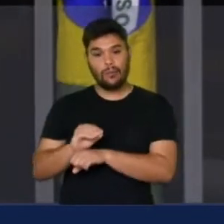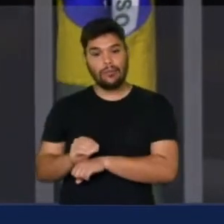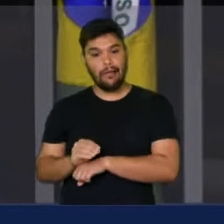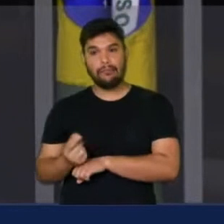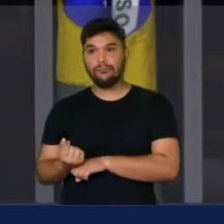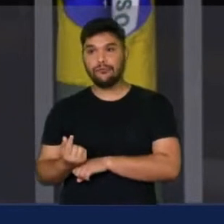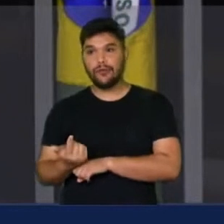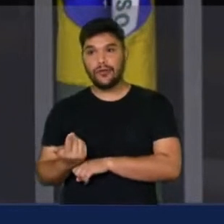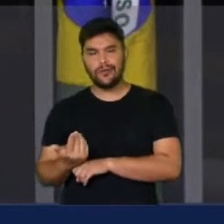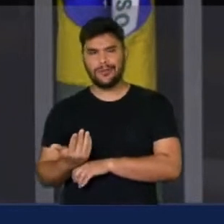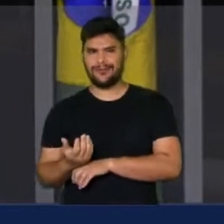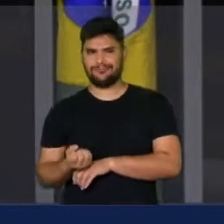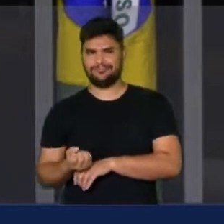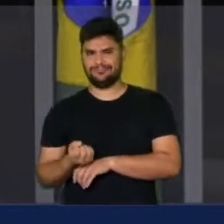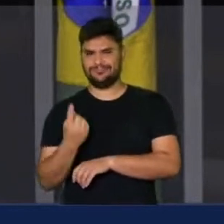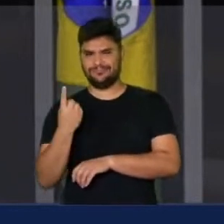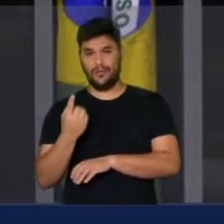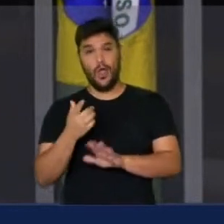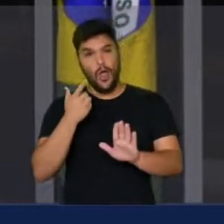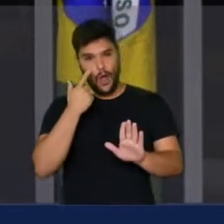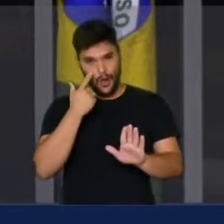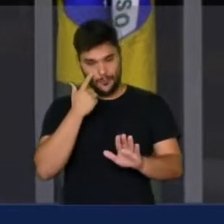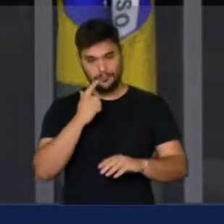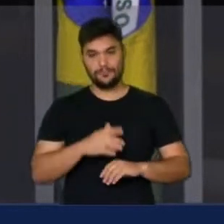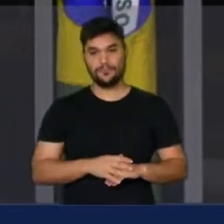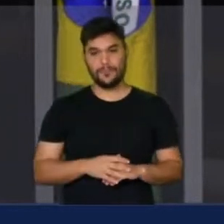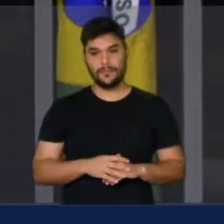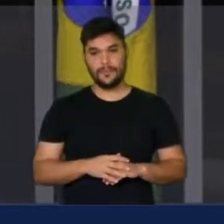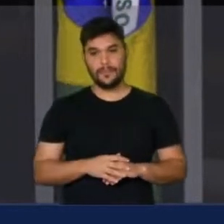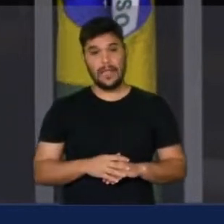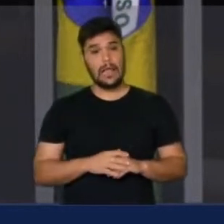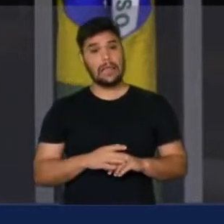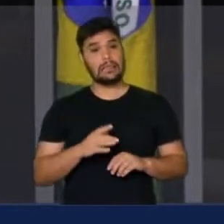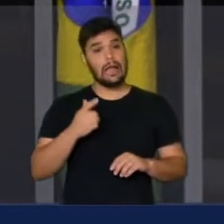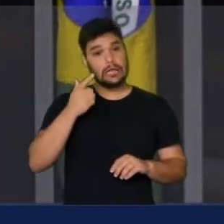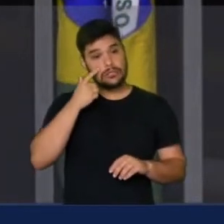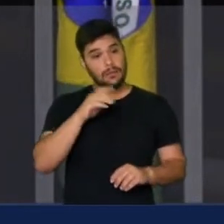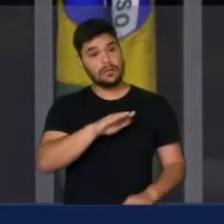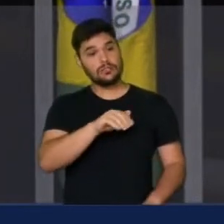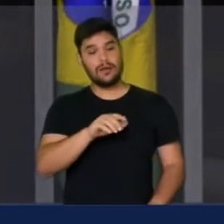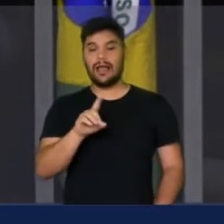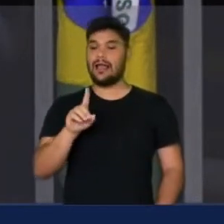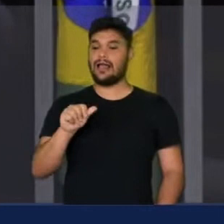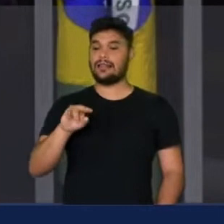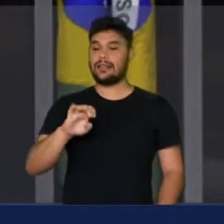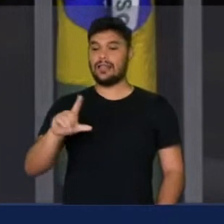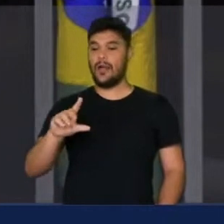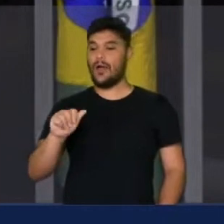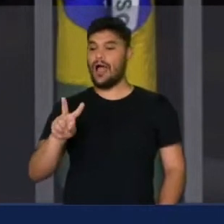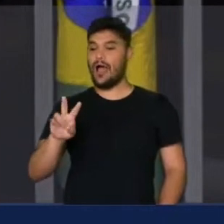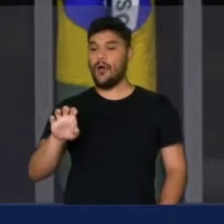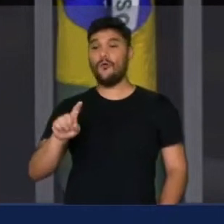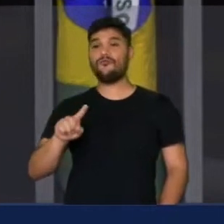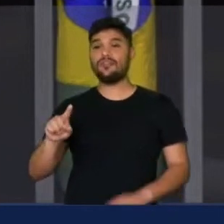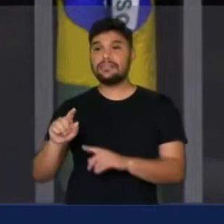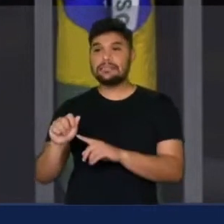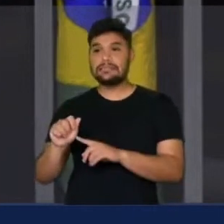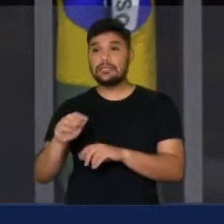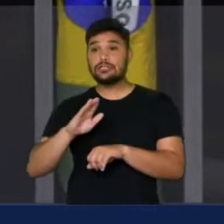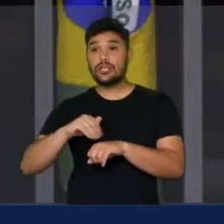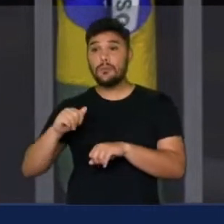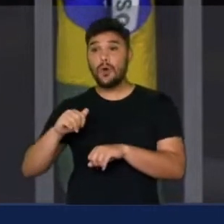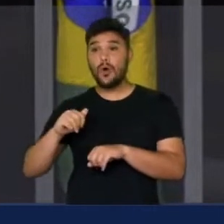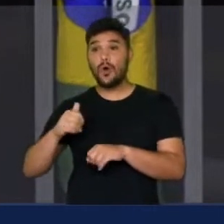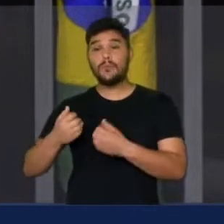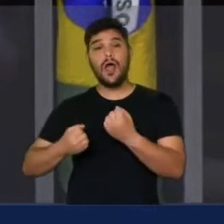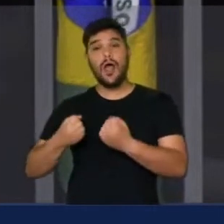O povo fica discutindo, gente, a convocação do Daniel Alves, como se esse fosse o tema mais importante do Brasil,